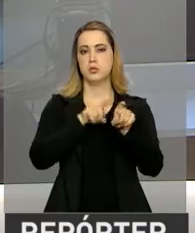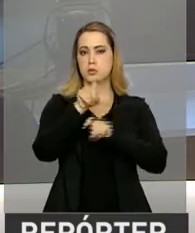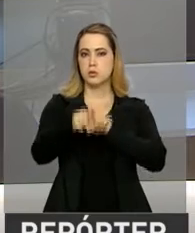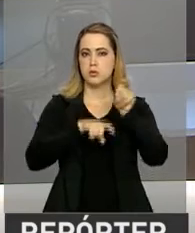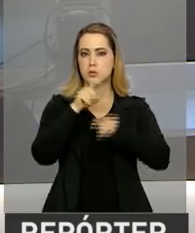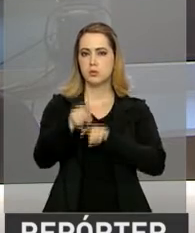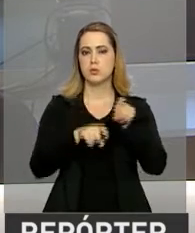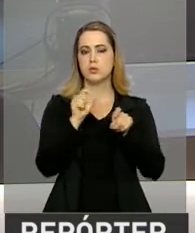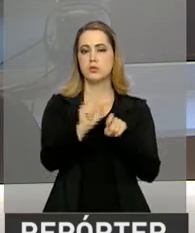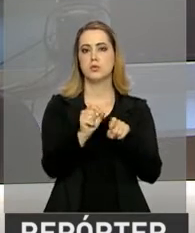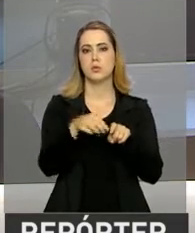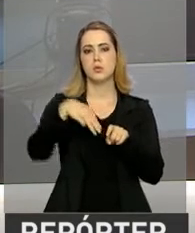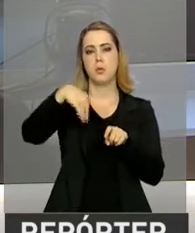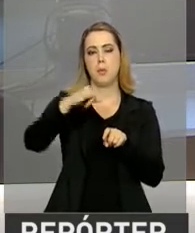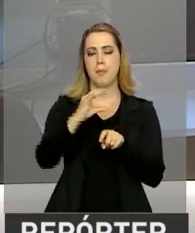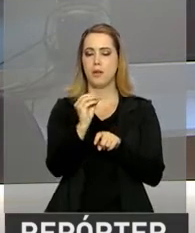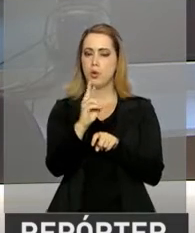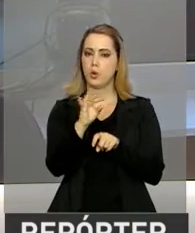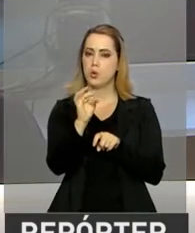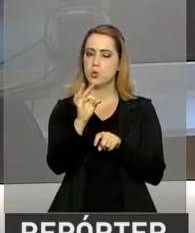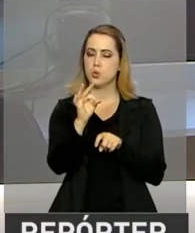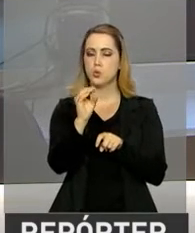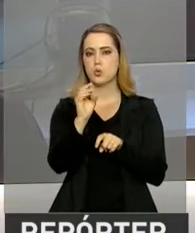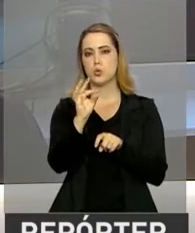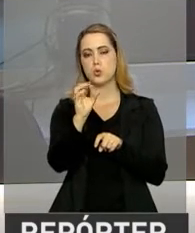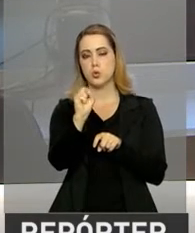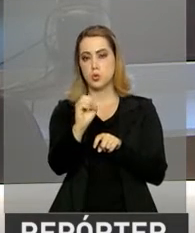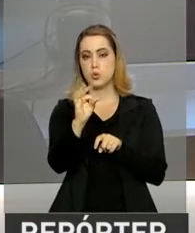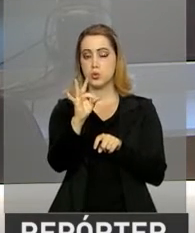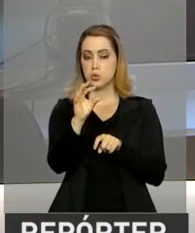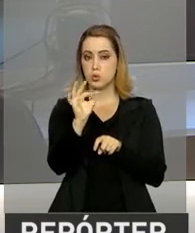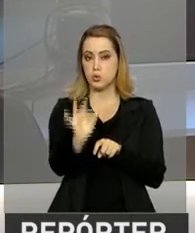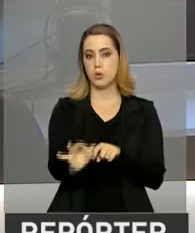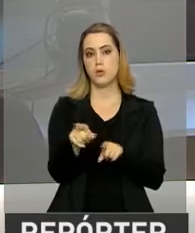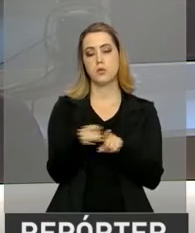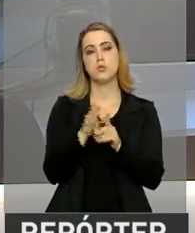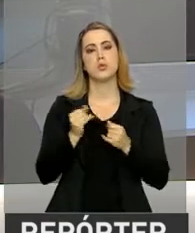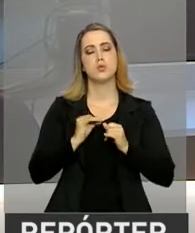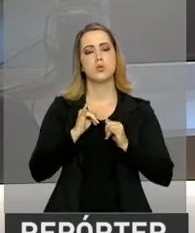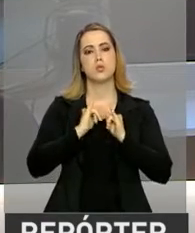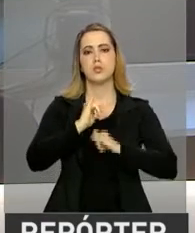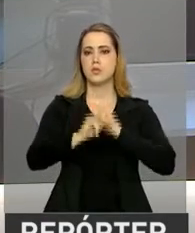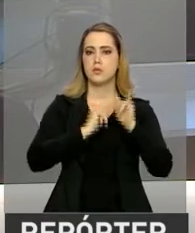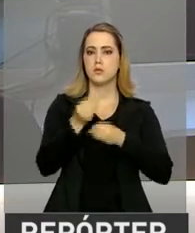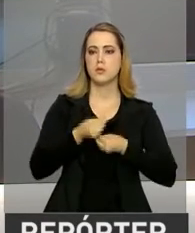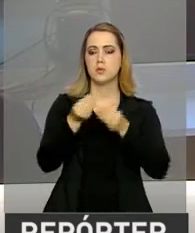digitais a sistemas da própria empresa na América Latina. Os dados serão compartilhados gratuitamente com o governo federal e vão